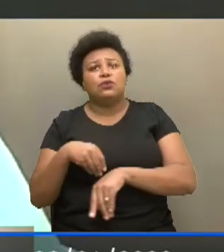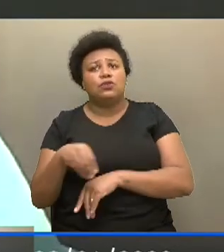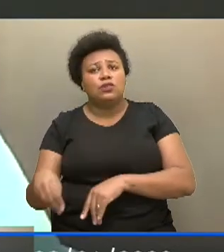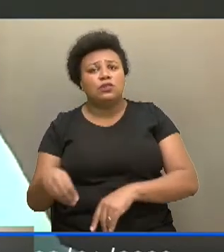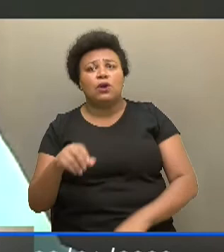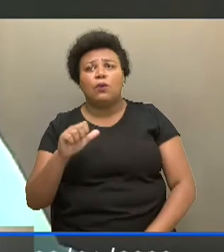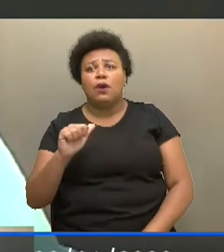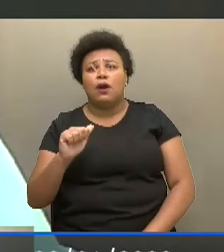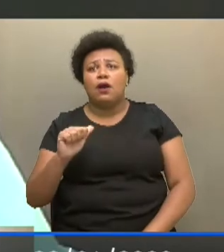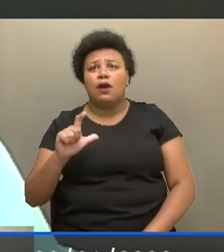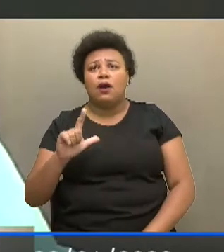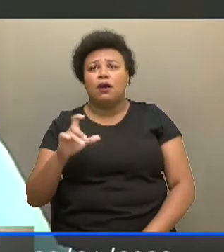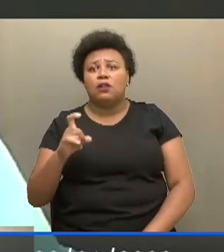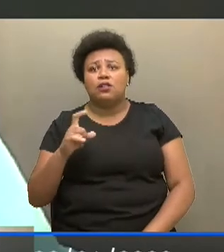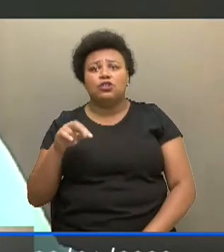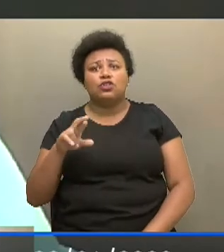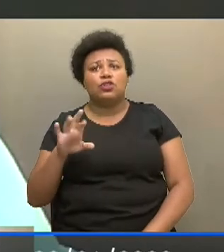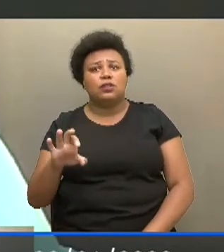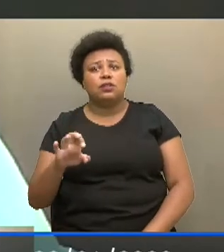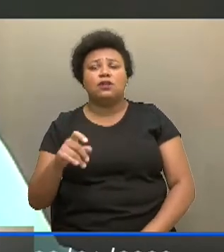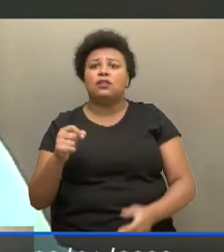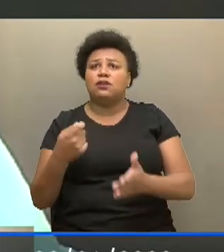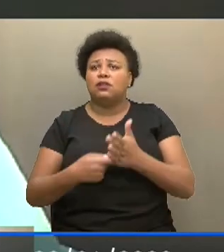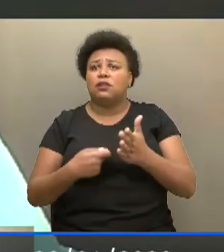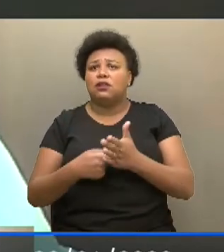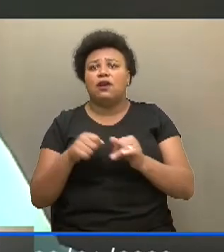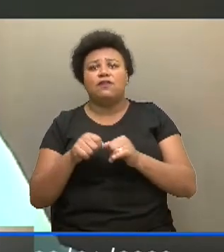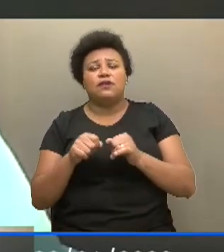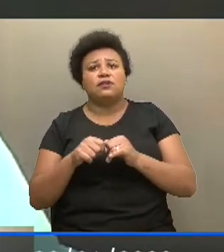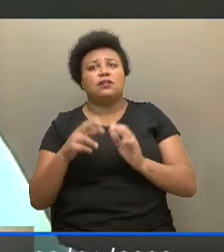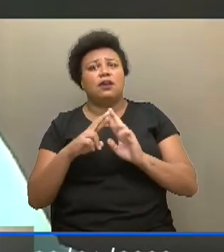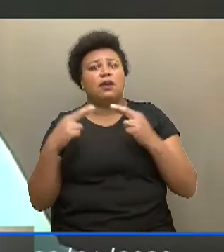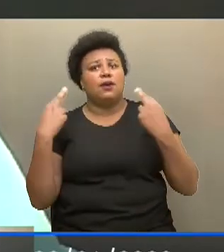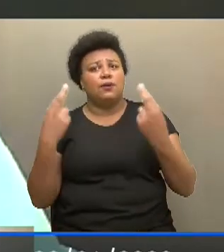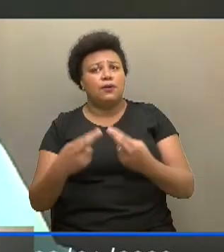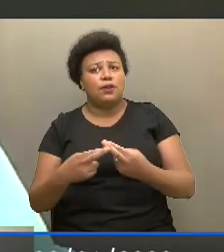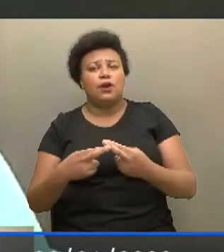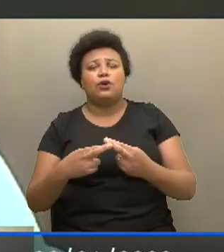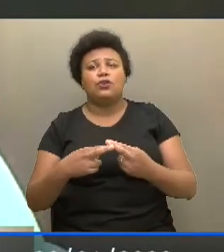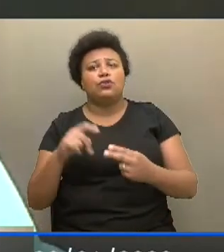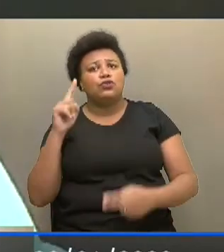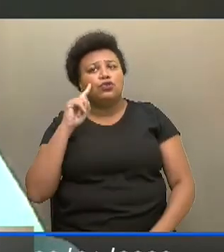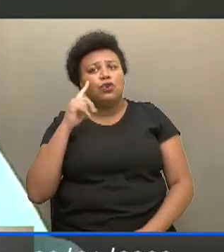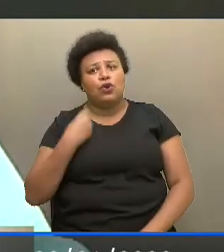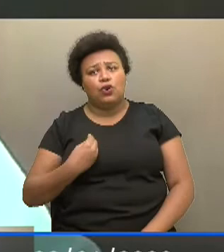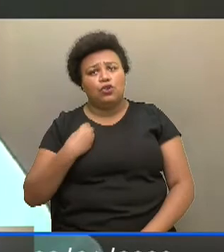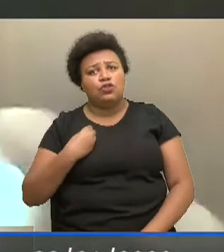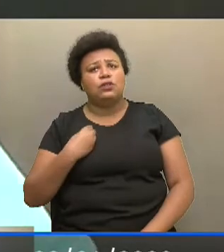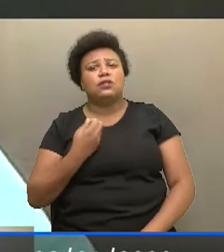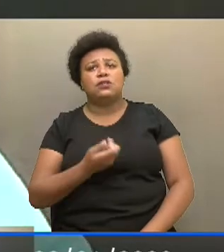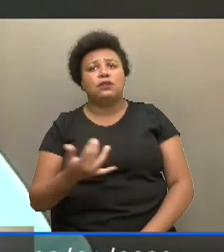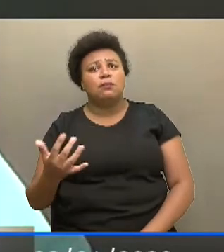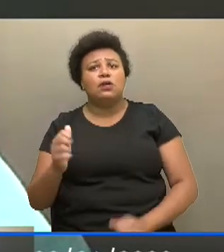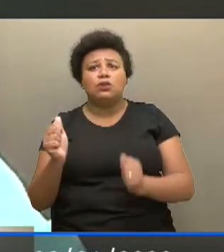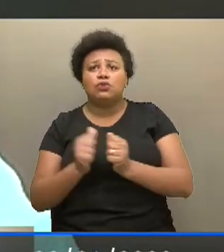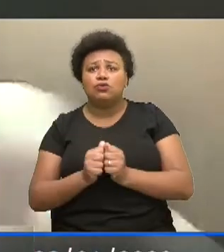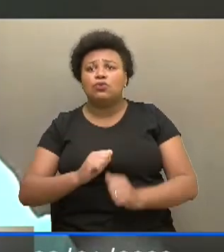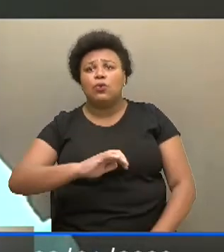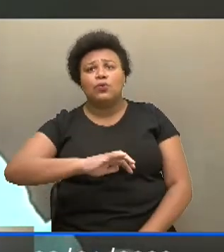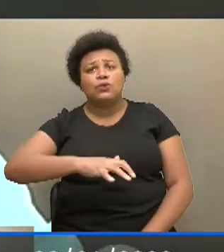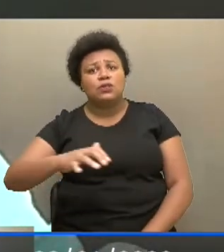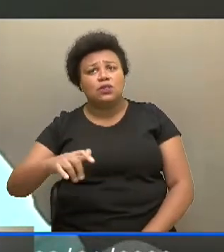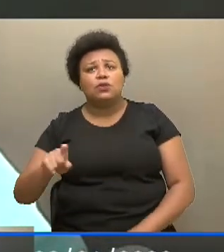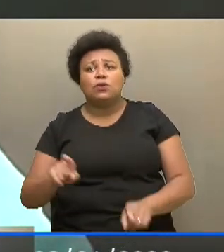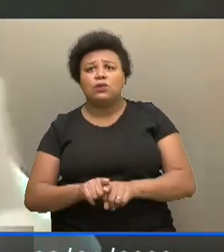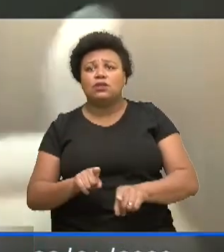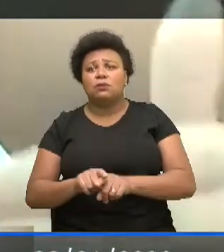nós vamos tentar estabelecer uma reunião de rotina, todas as semanas, com os setores e a vigilância sanitária,